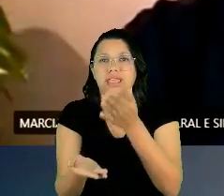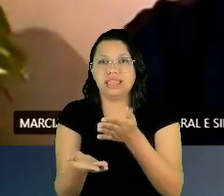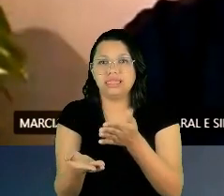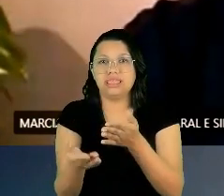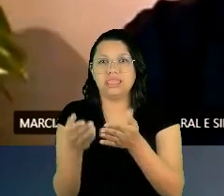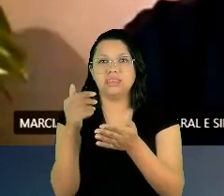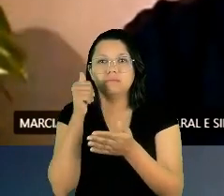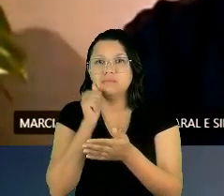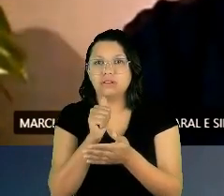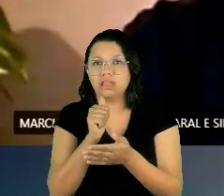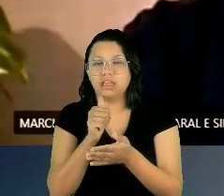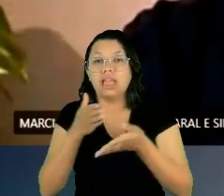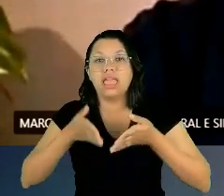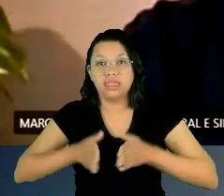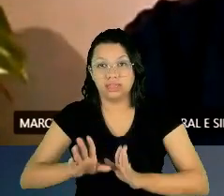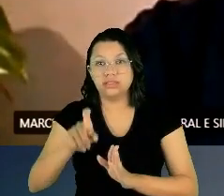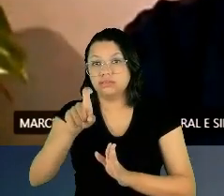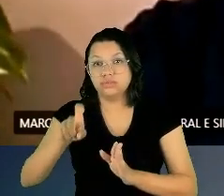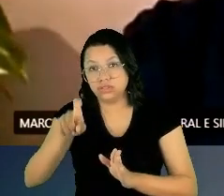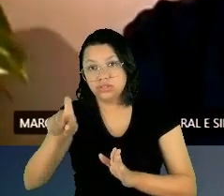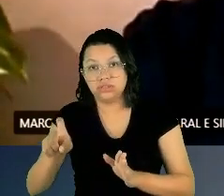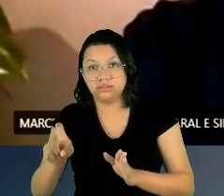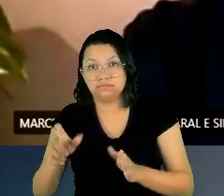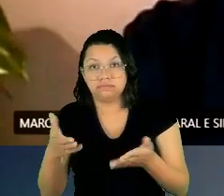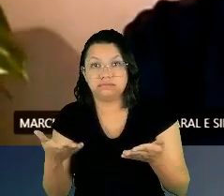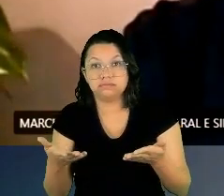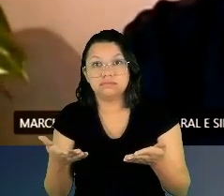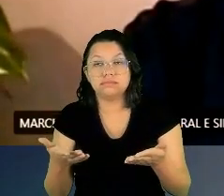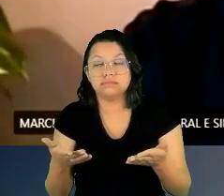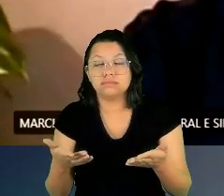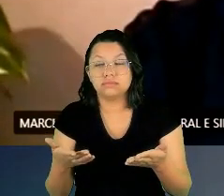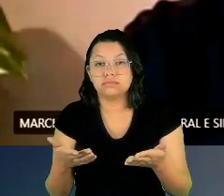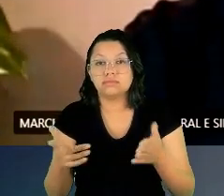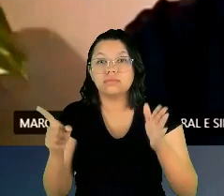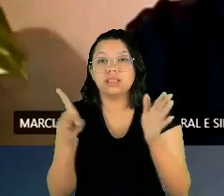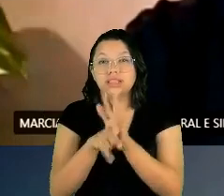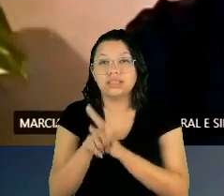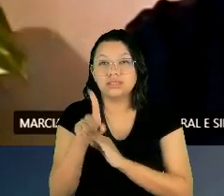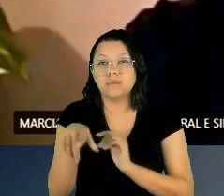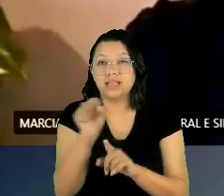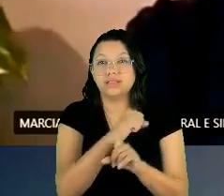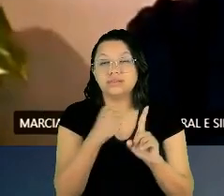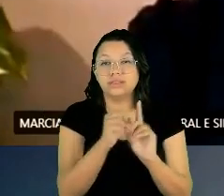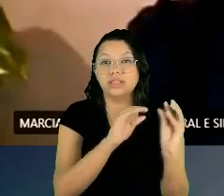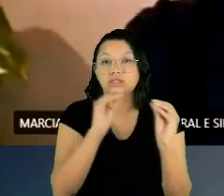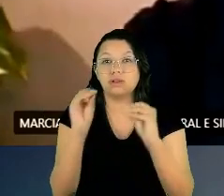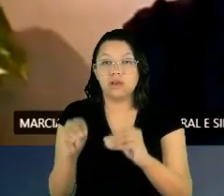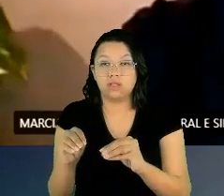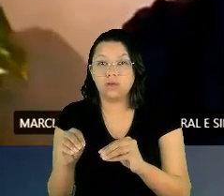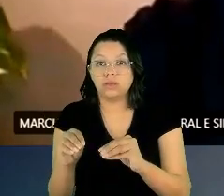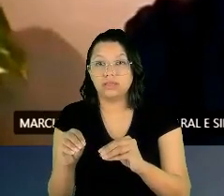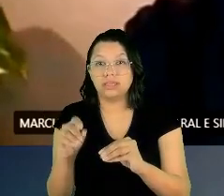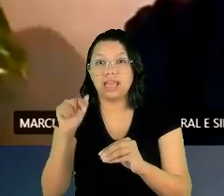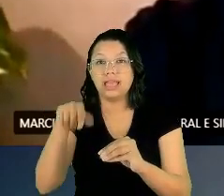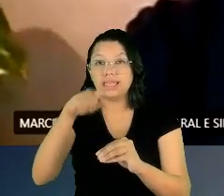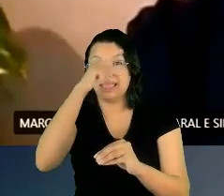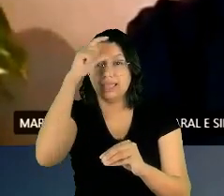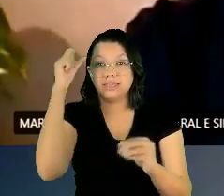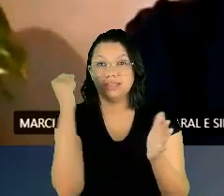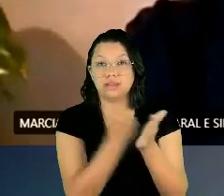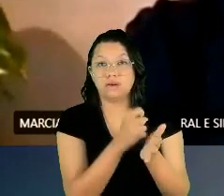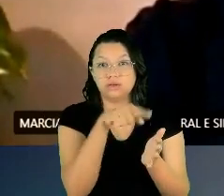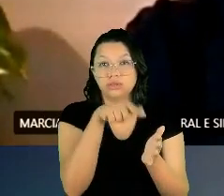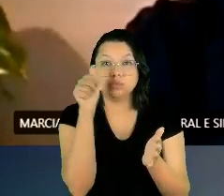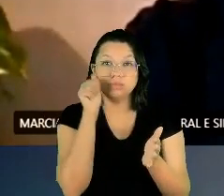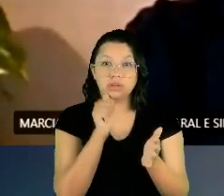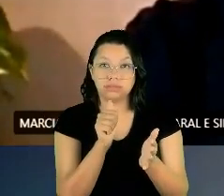deixa dela ser mulher. Ela nasceu com XX. A questão é que a nossa sociedade coloca que